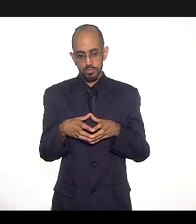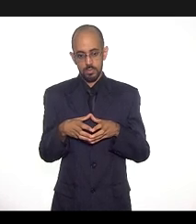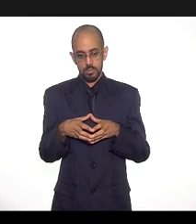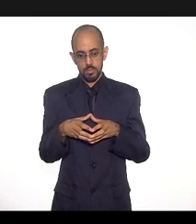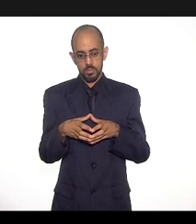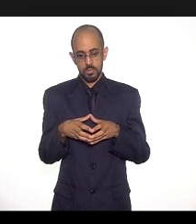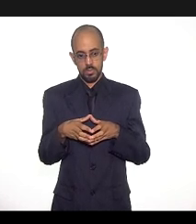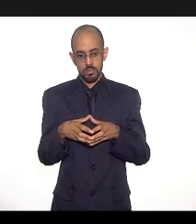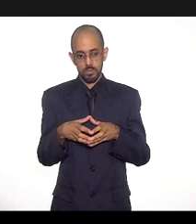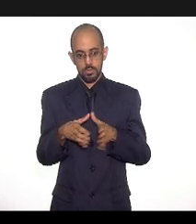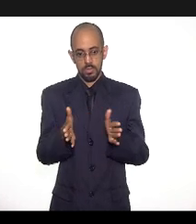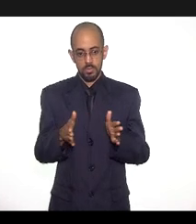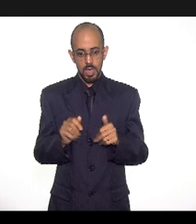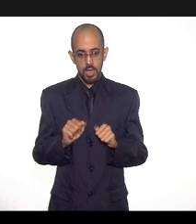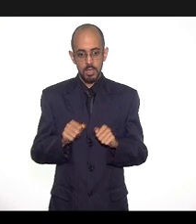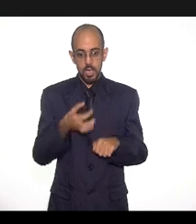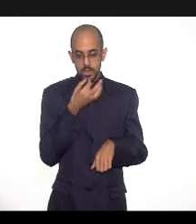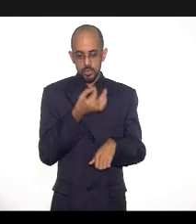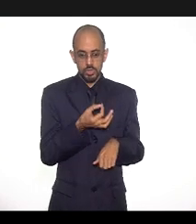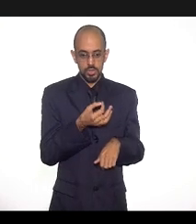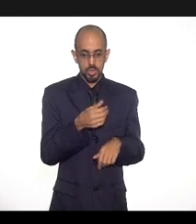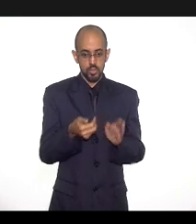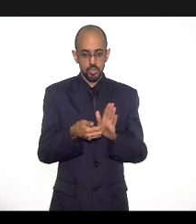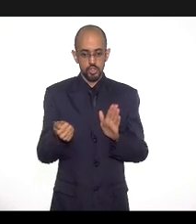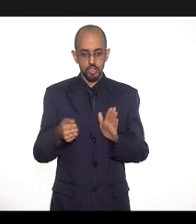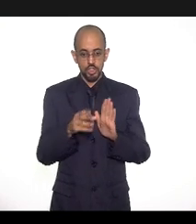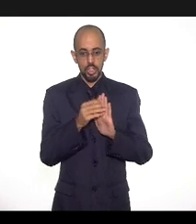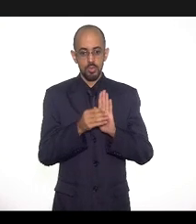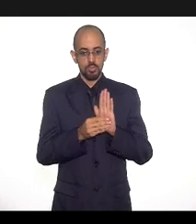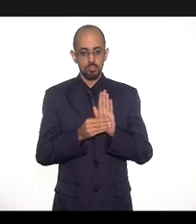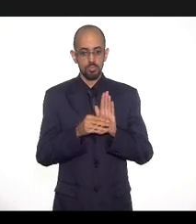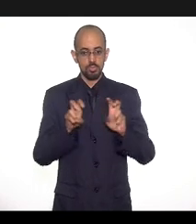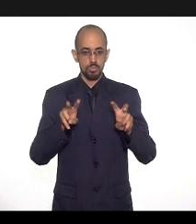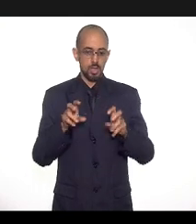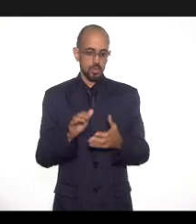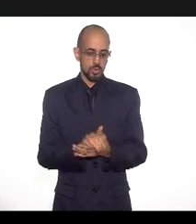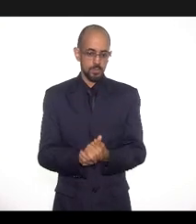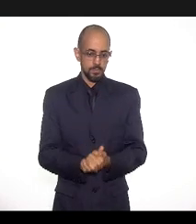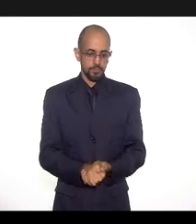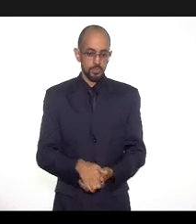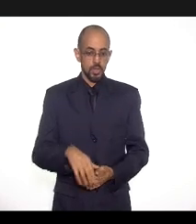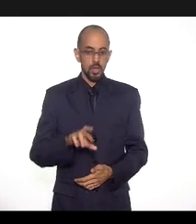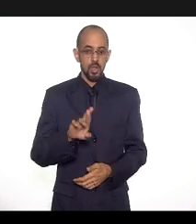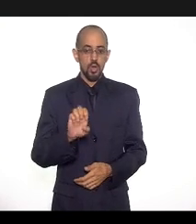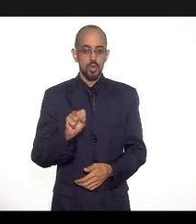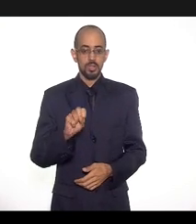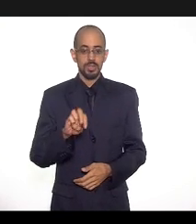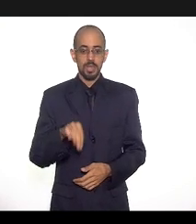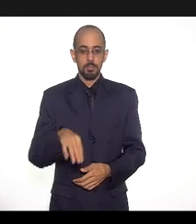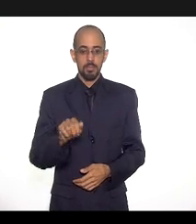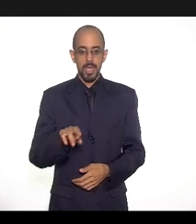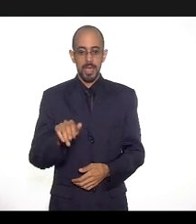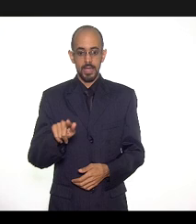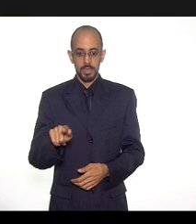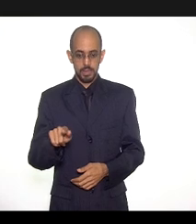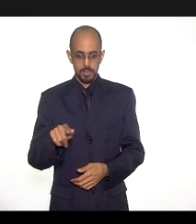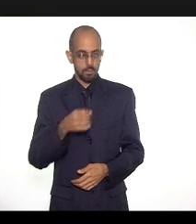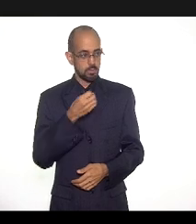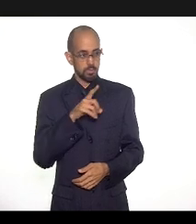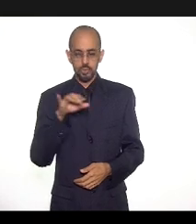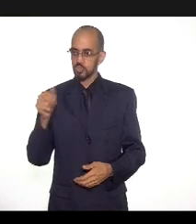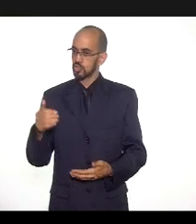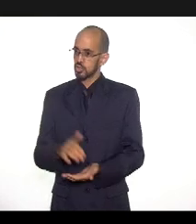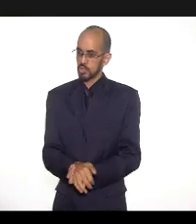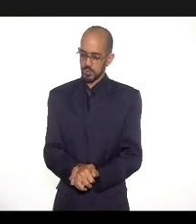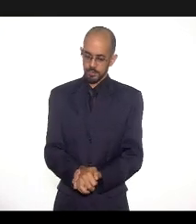Ok, presidente. Fala, Rosenberg. Presidente, bom dia ainda. Bom dia a todos. Estou ouvindo atentamente